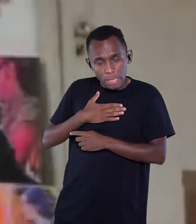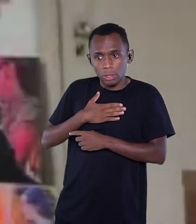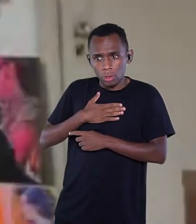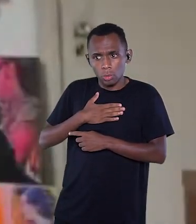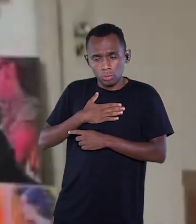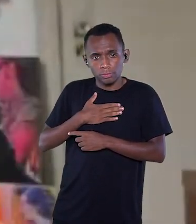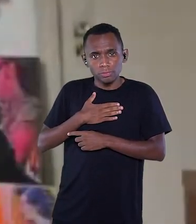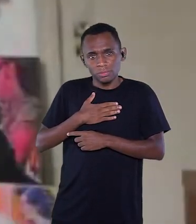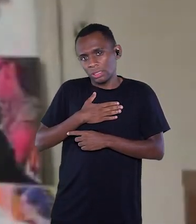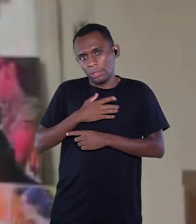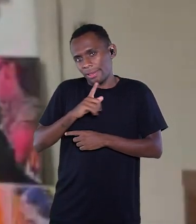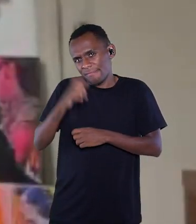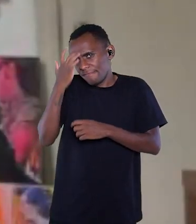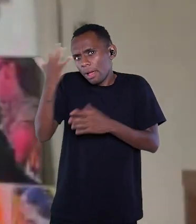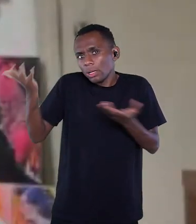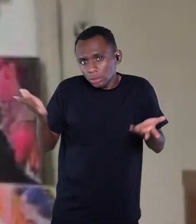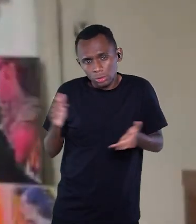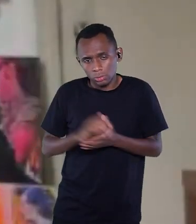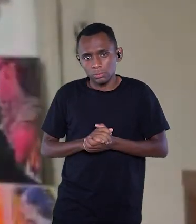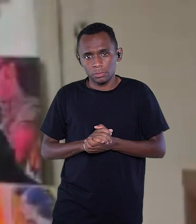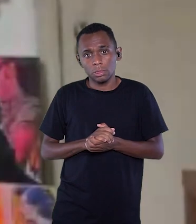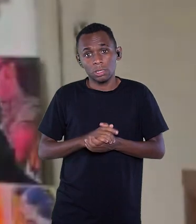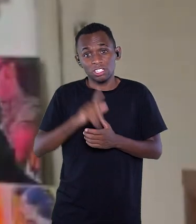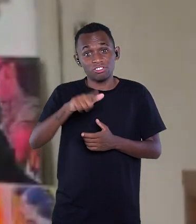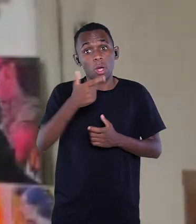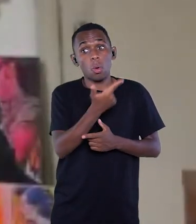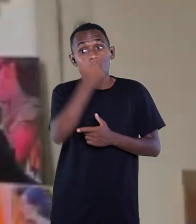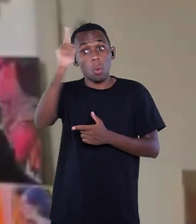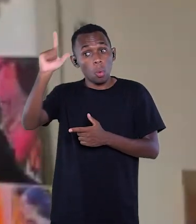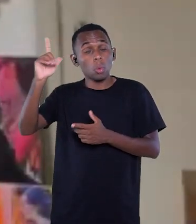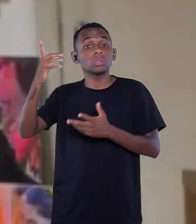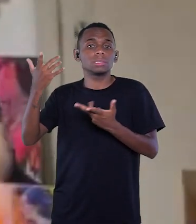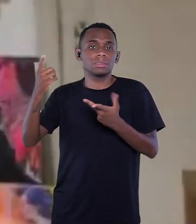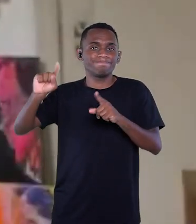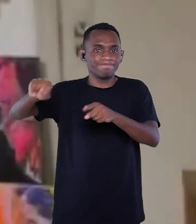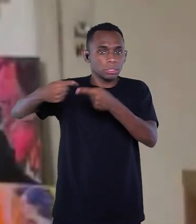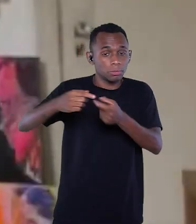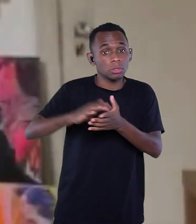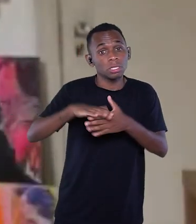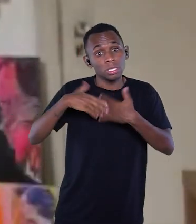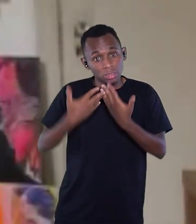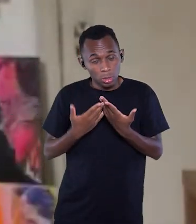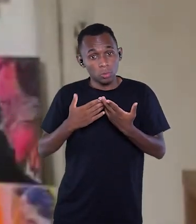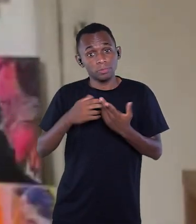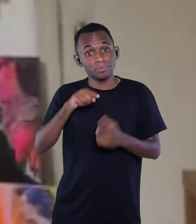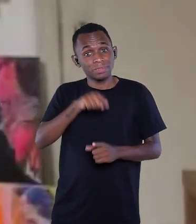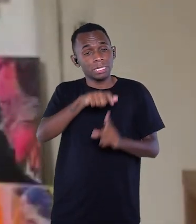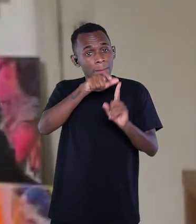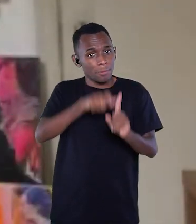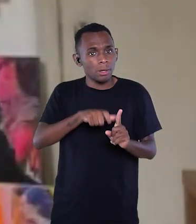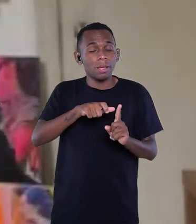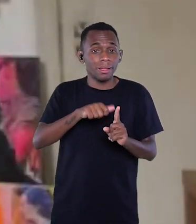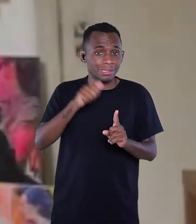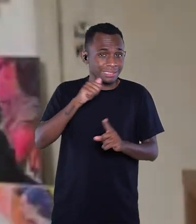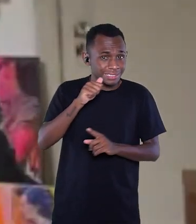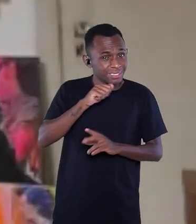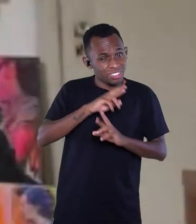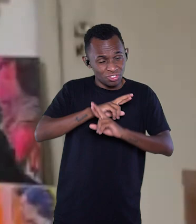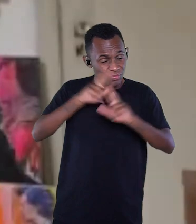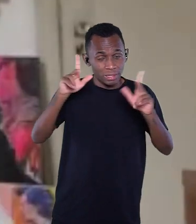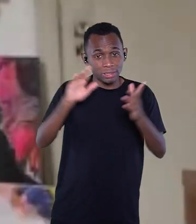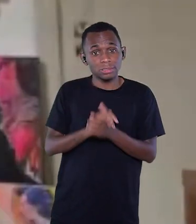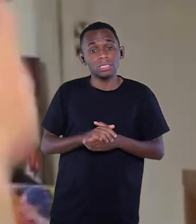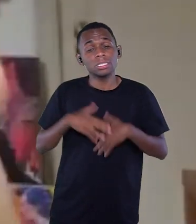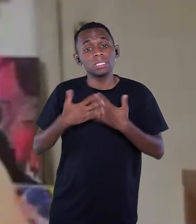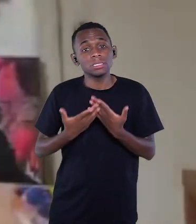os créditos, de alguma maneira, essa questão da autoria já está em outro lugar, em outra disputa. E no caso de Safo, não era assim, né? Então já tem